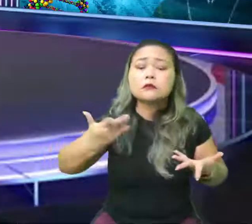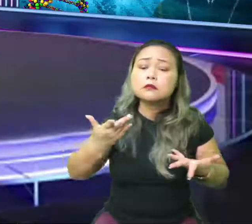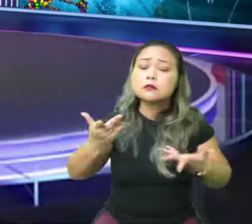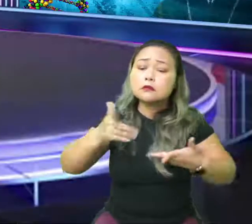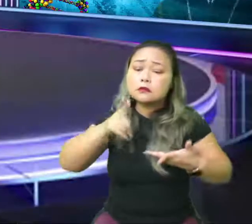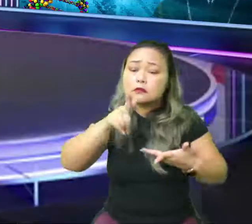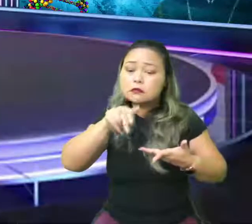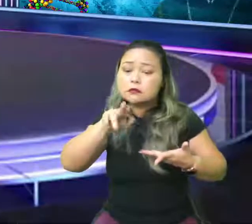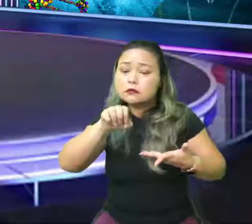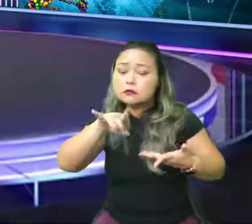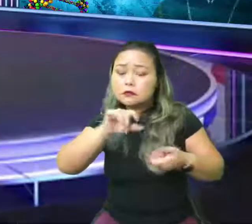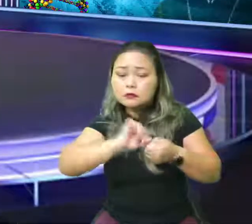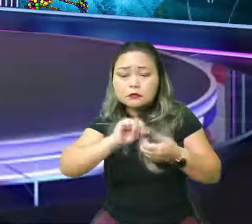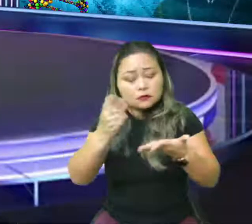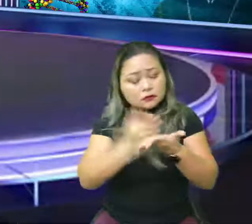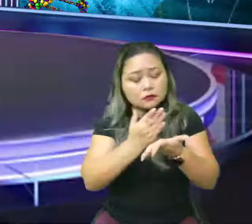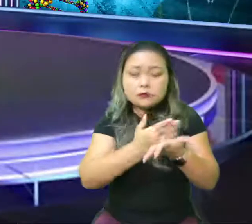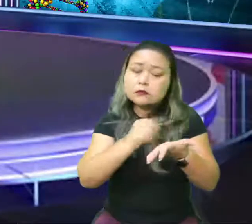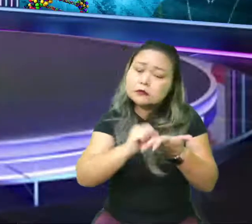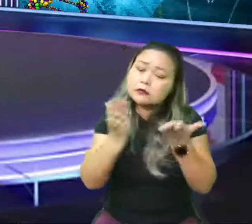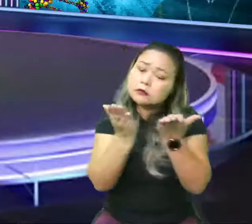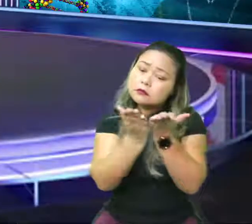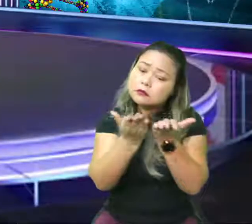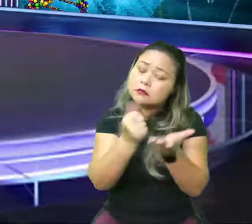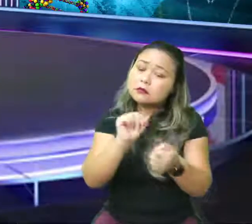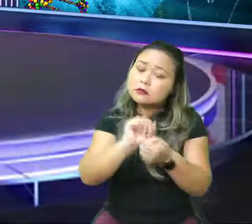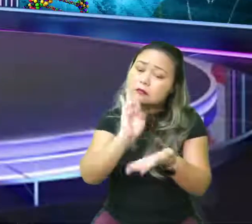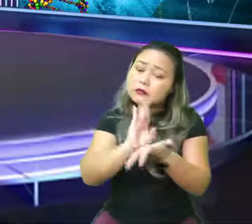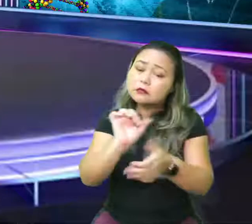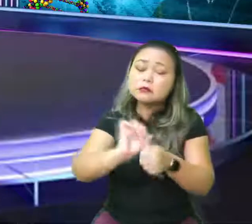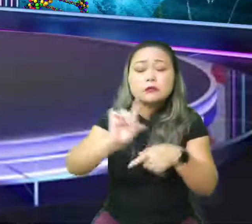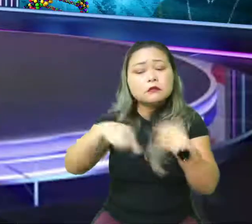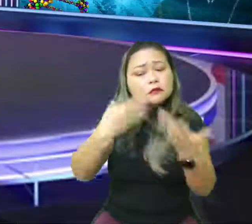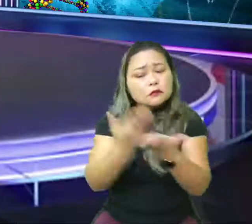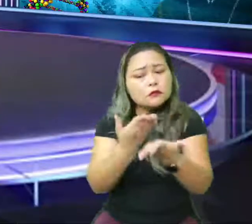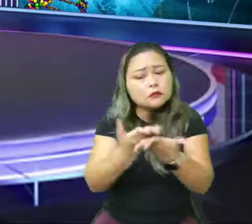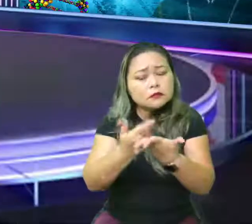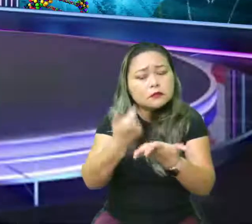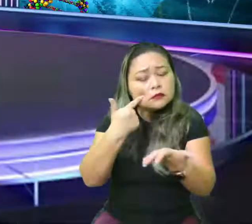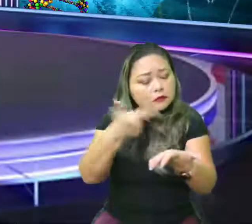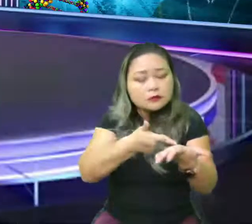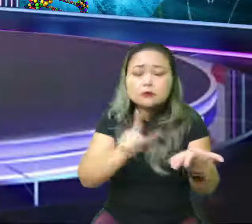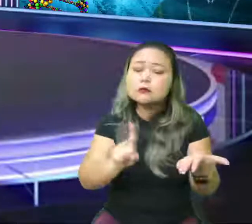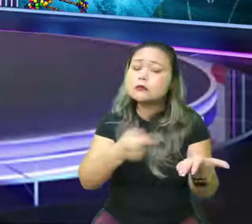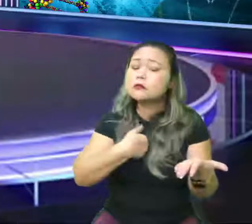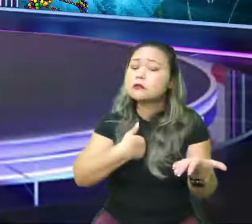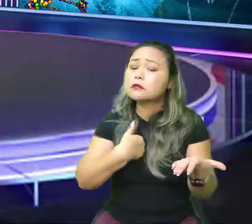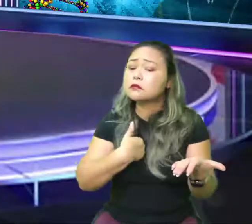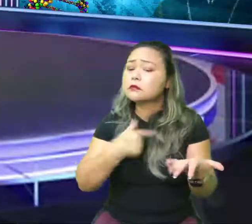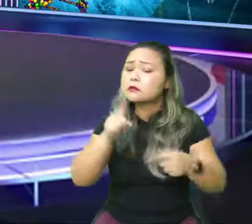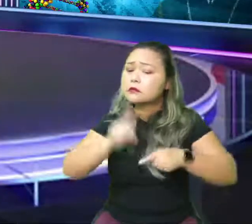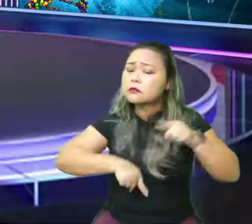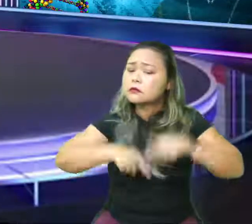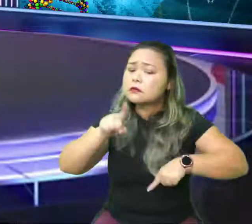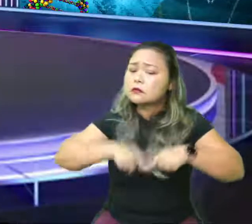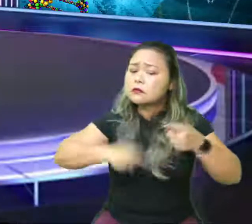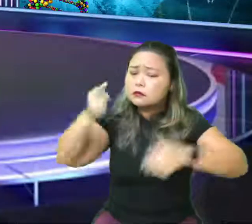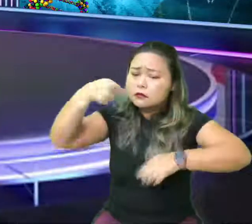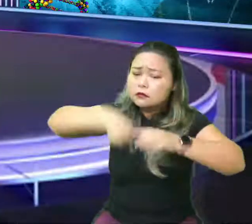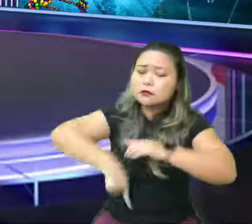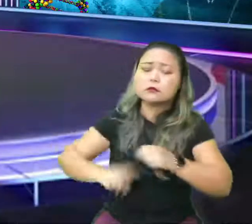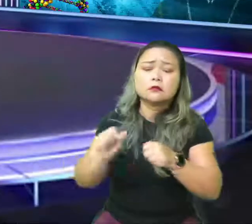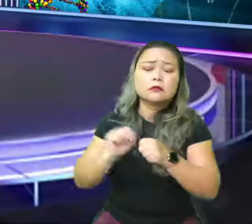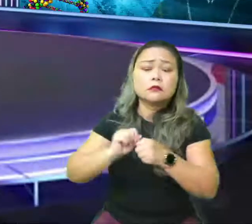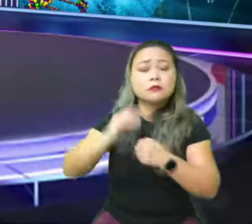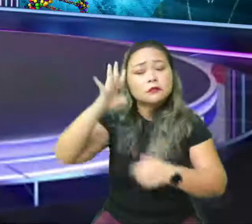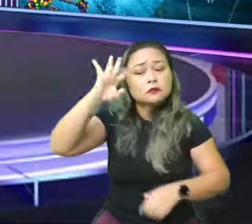de Gênesis, tá certo? É só a gente focar um pouquinho, dar uma estudada aí, que a gente vai ver vários materiais que já se aprofundam